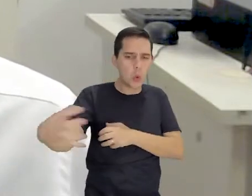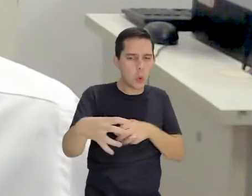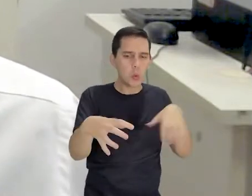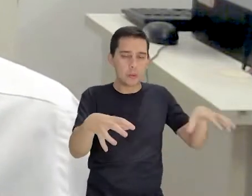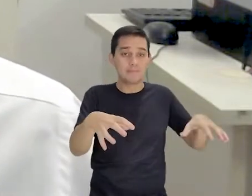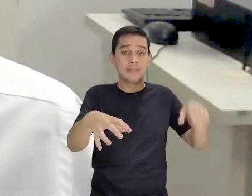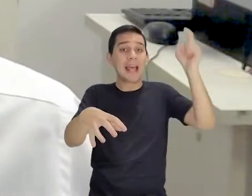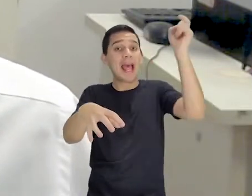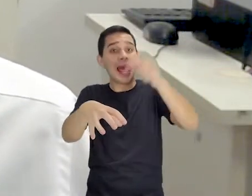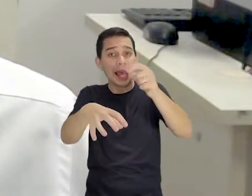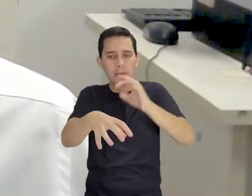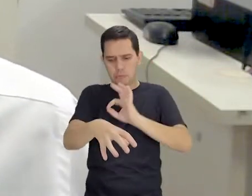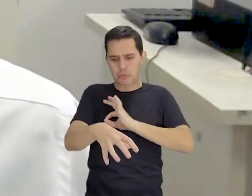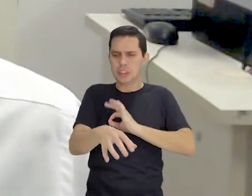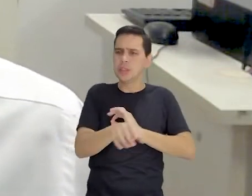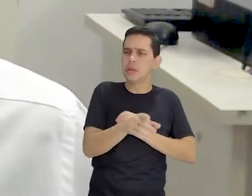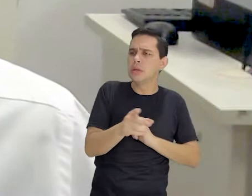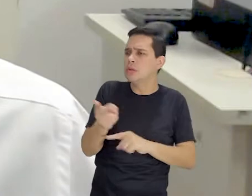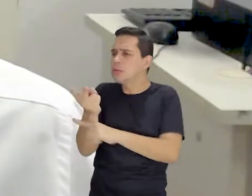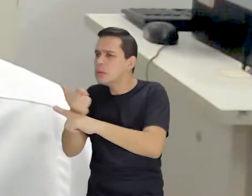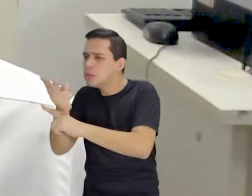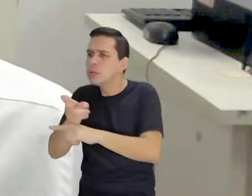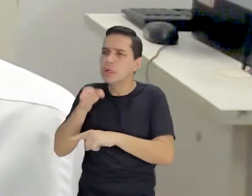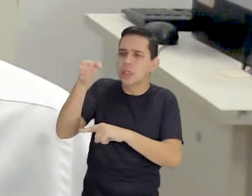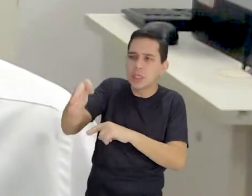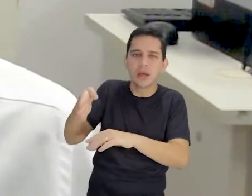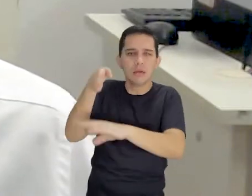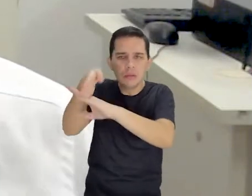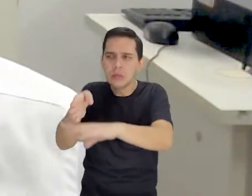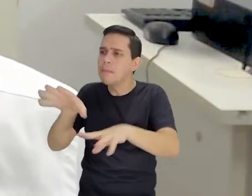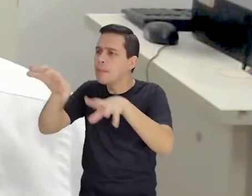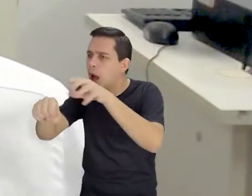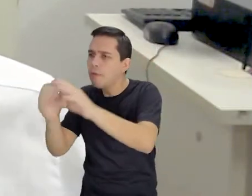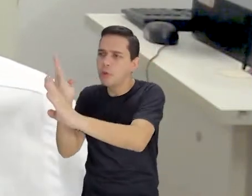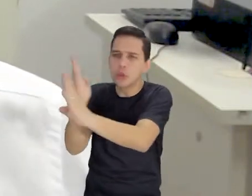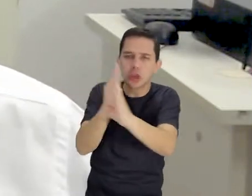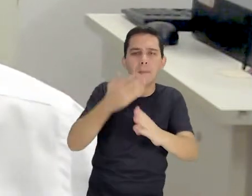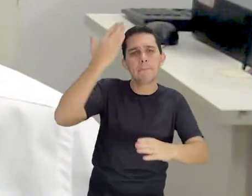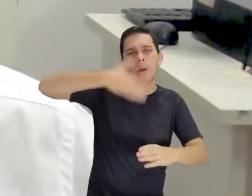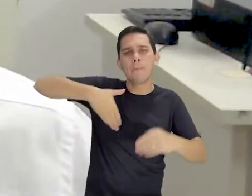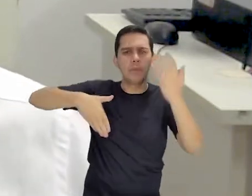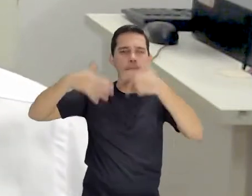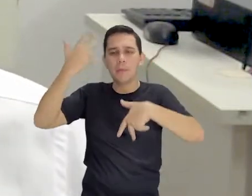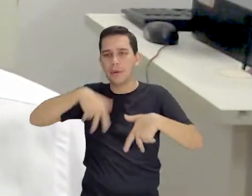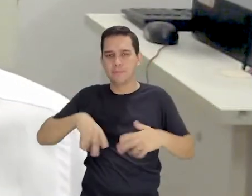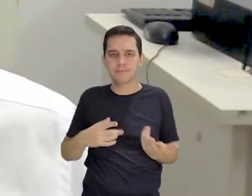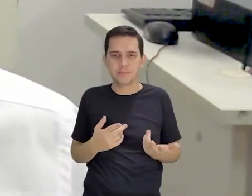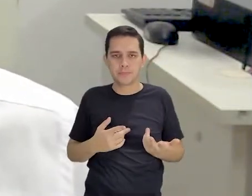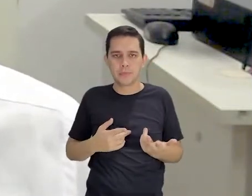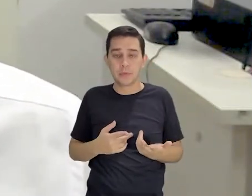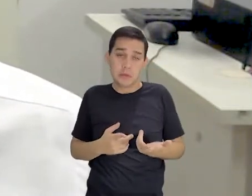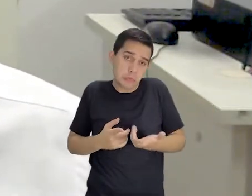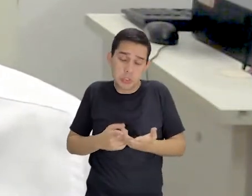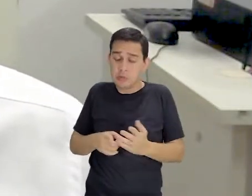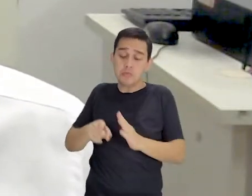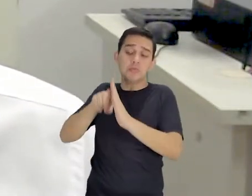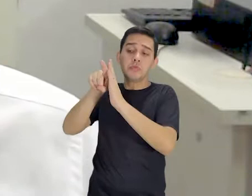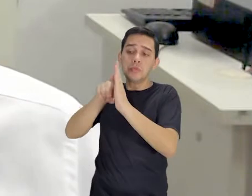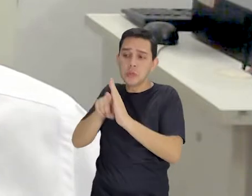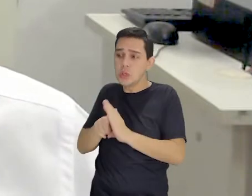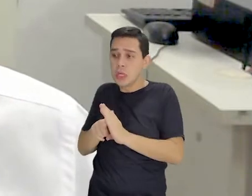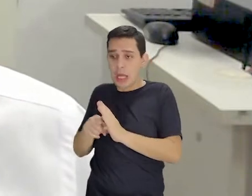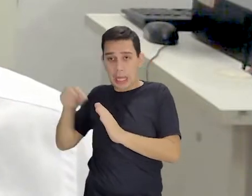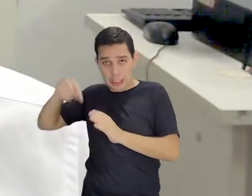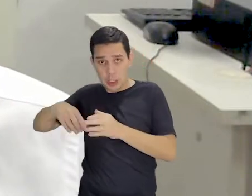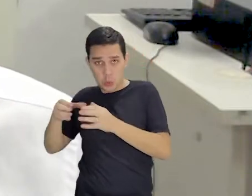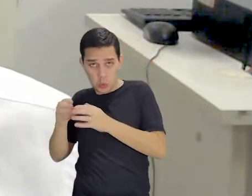colhendo provas e viabilizando a deflagração dessa fase 2. As investigações elas foram sendo realizadas em conjunto, tanto